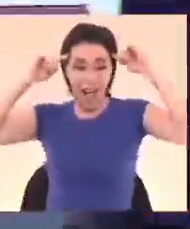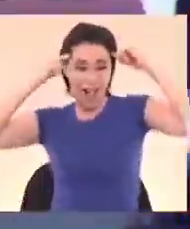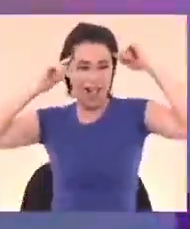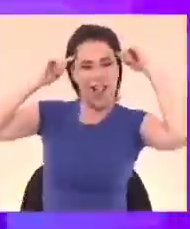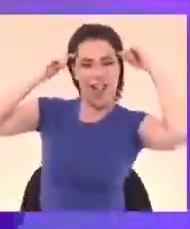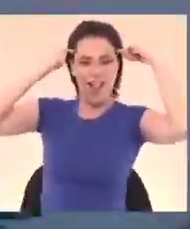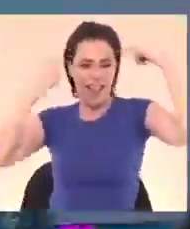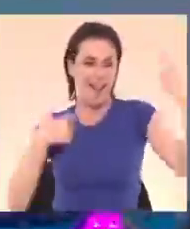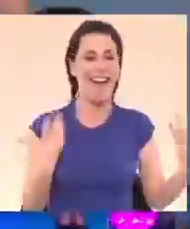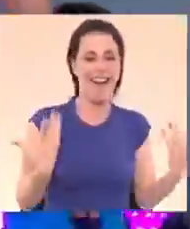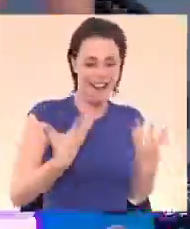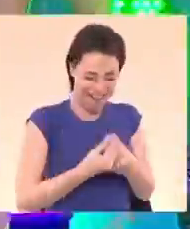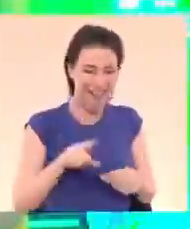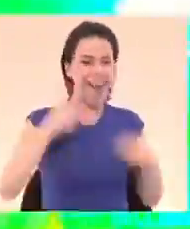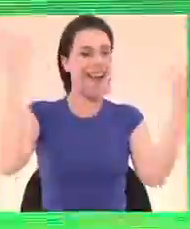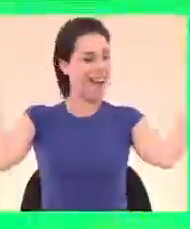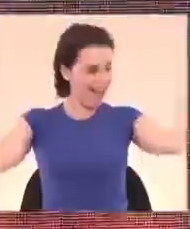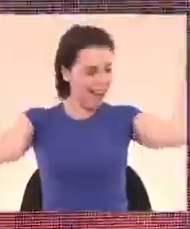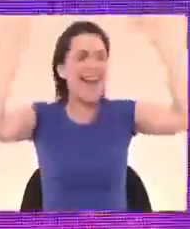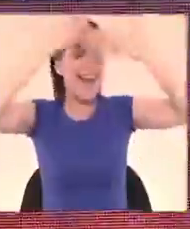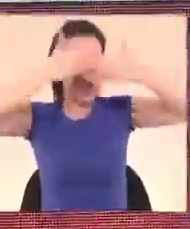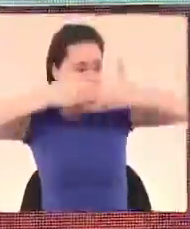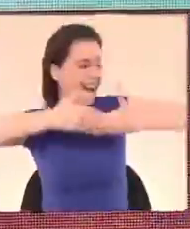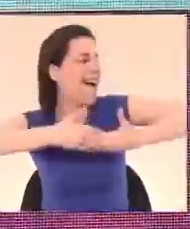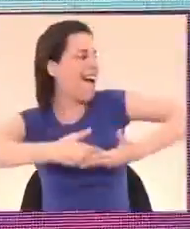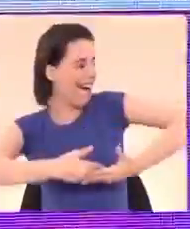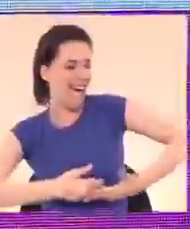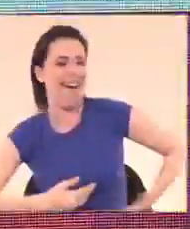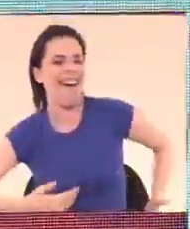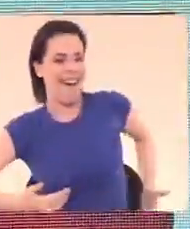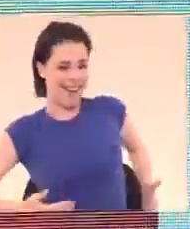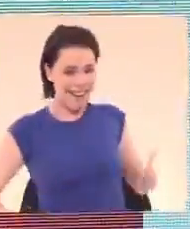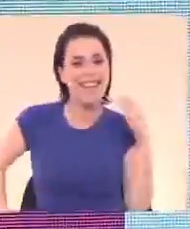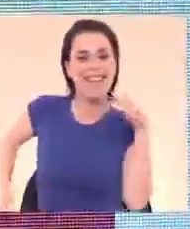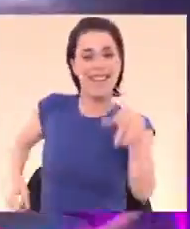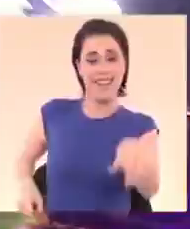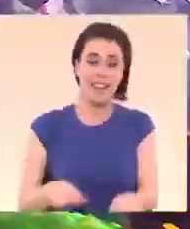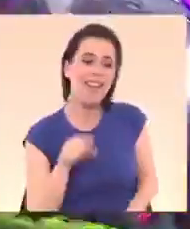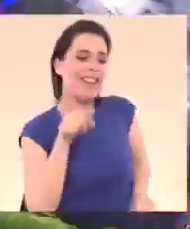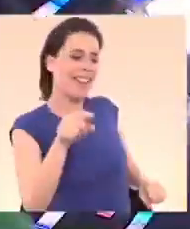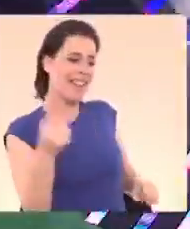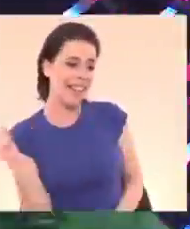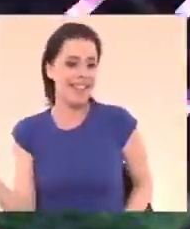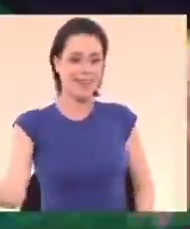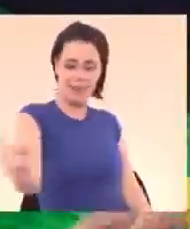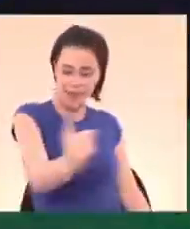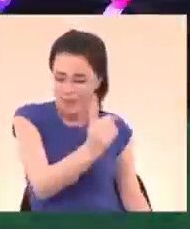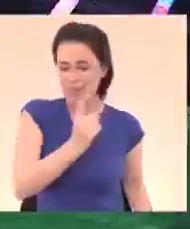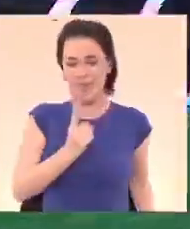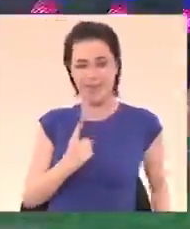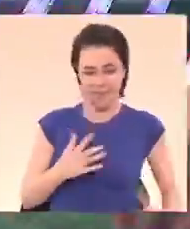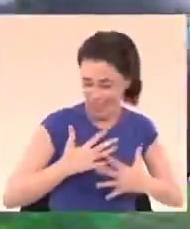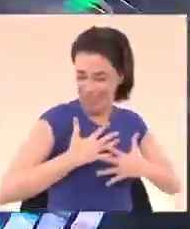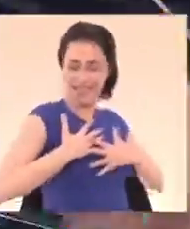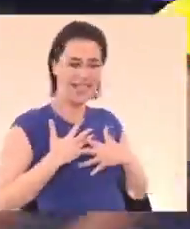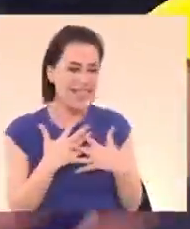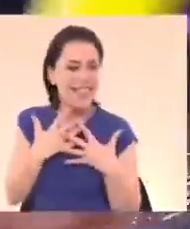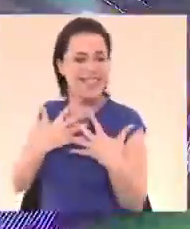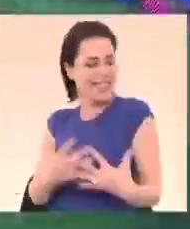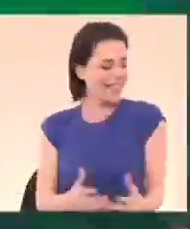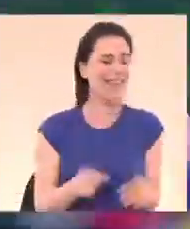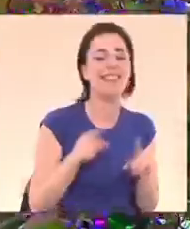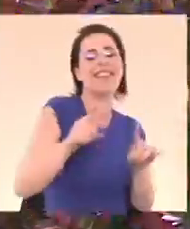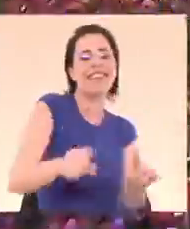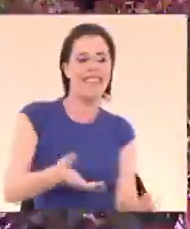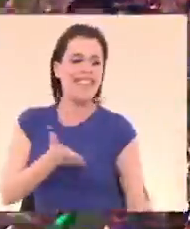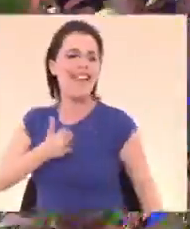louca, ficar contigo até a noite acabar. Quando tu chegares vou entregar a